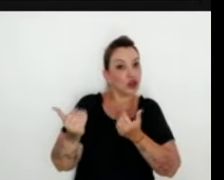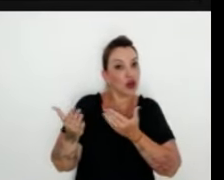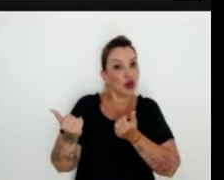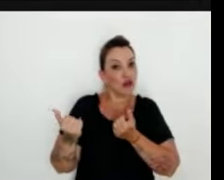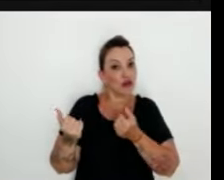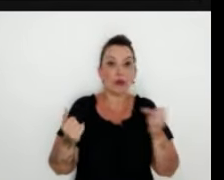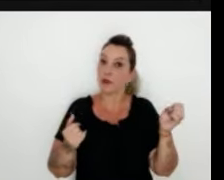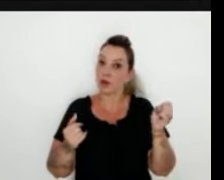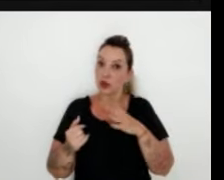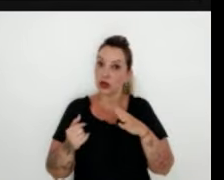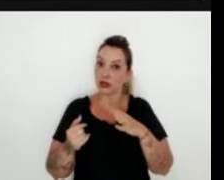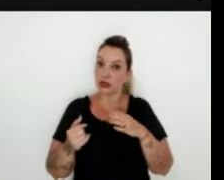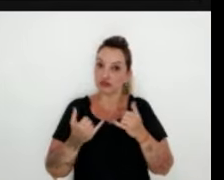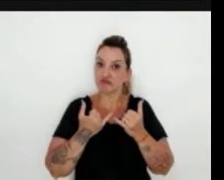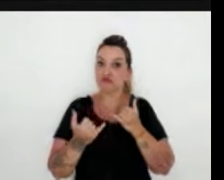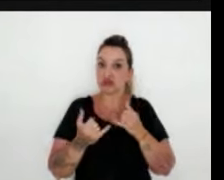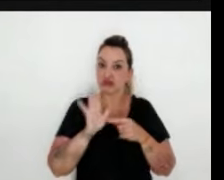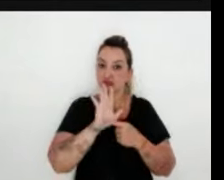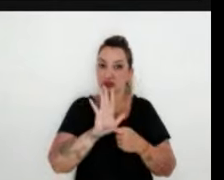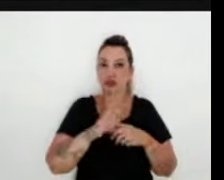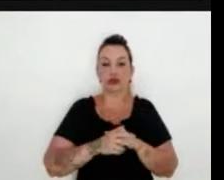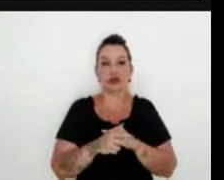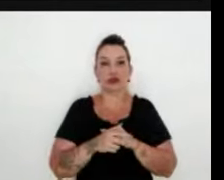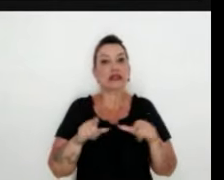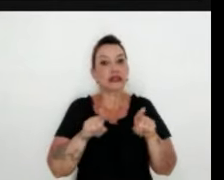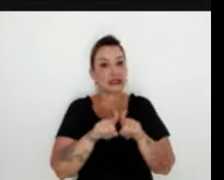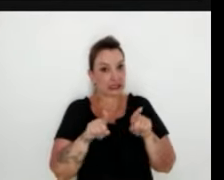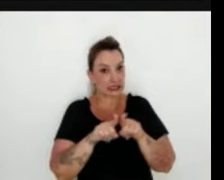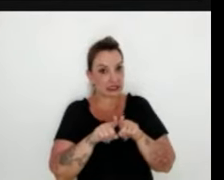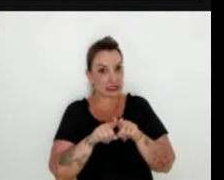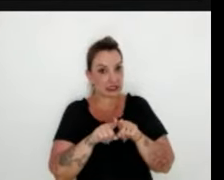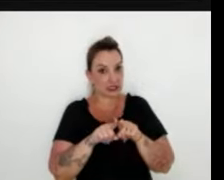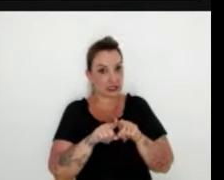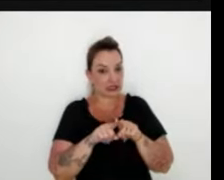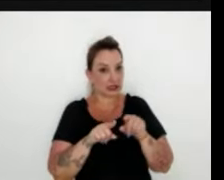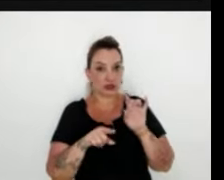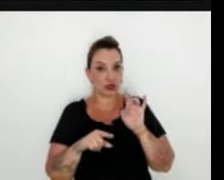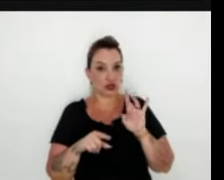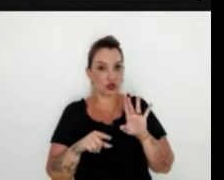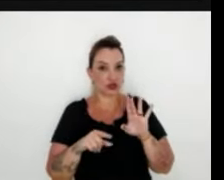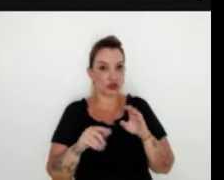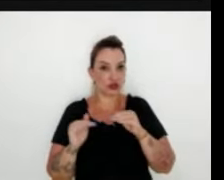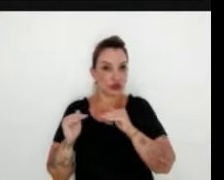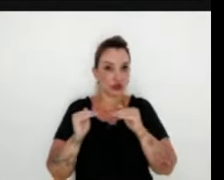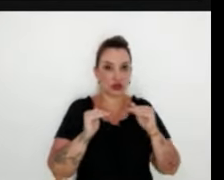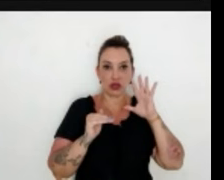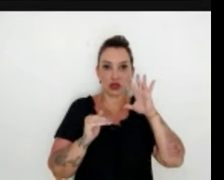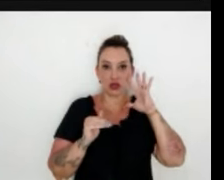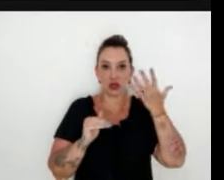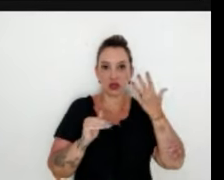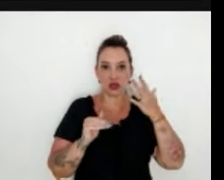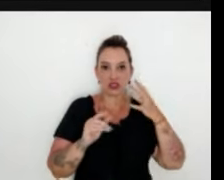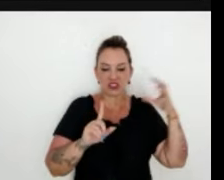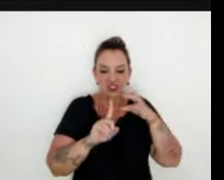menos tecnologicamente. Além disso, esse backlash não é manietado ou resultante de uma conspiração